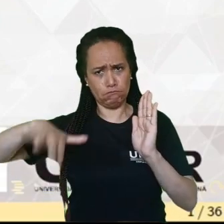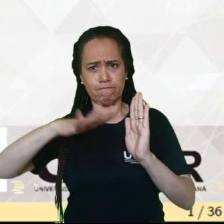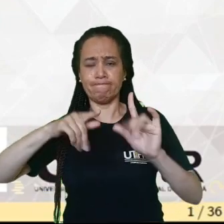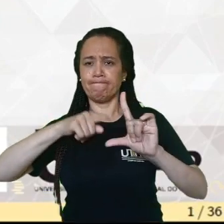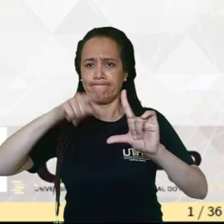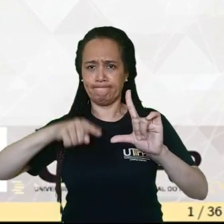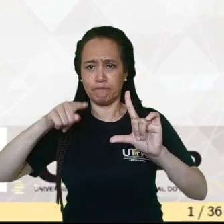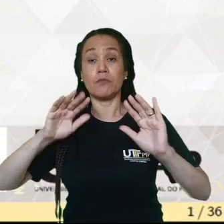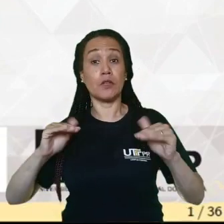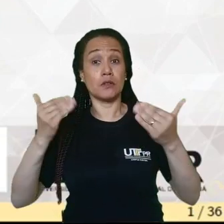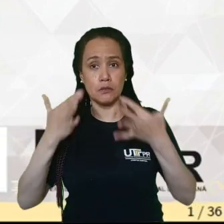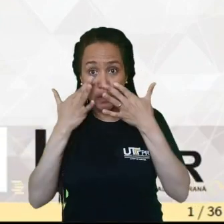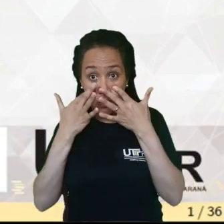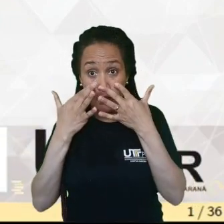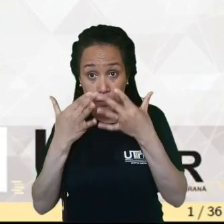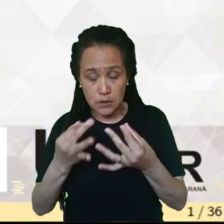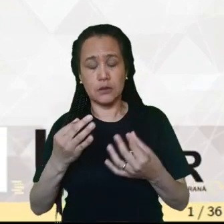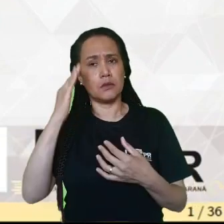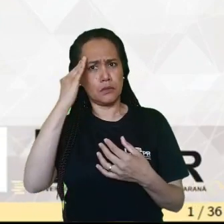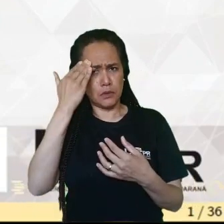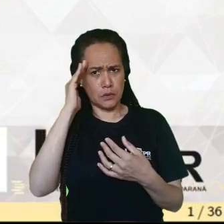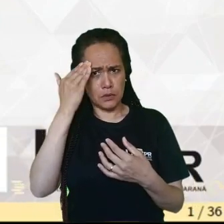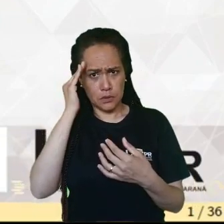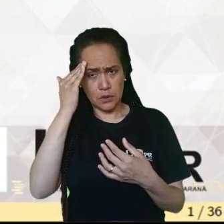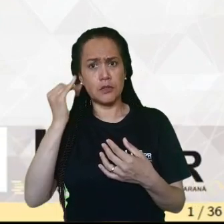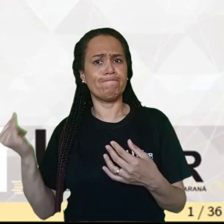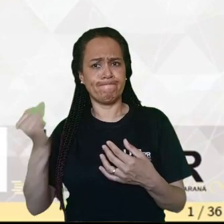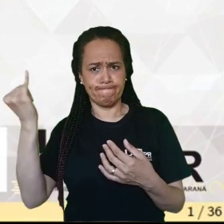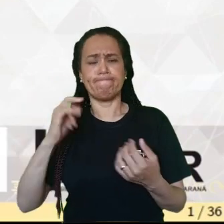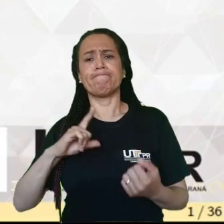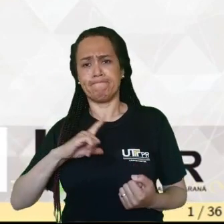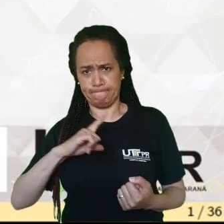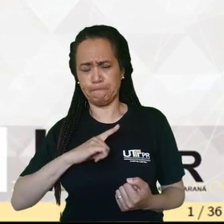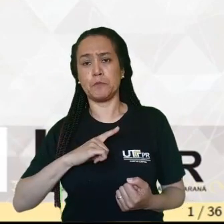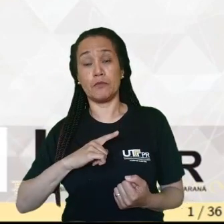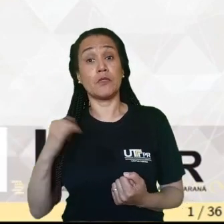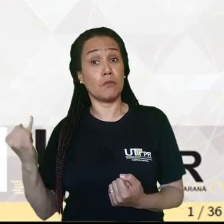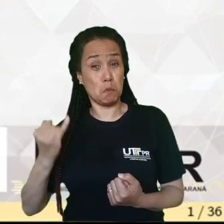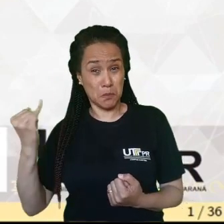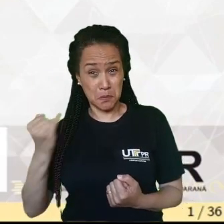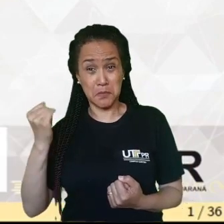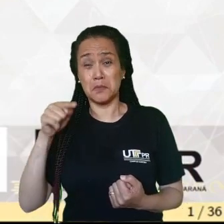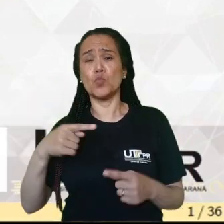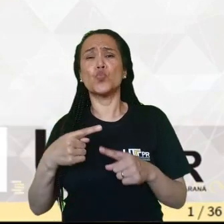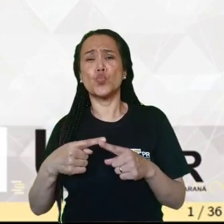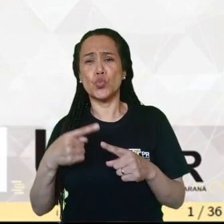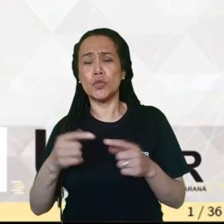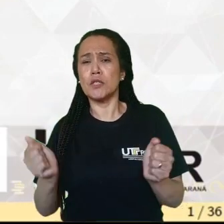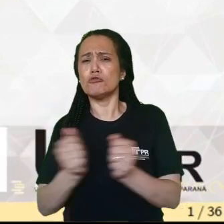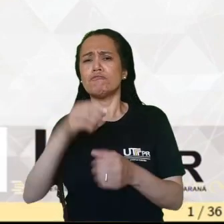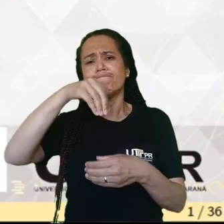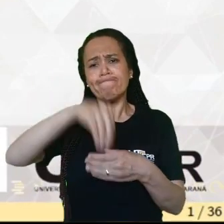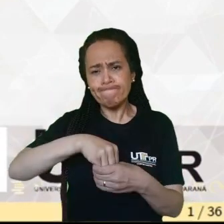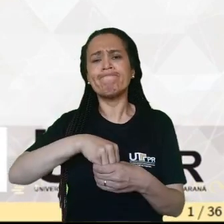estatística. Então, prestem bastante atenção, entendam esta parte, porque ela é muito importante e ela estará